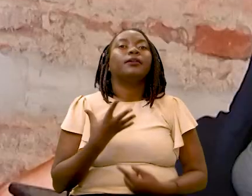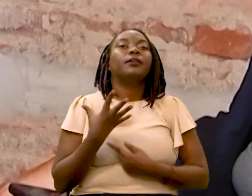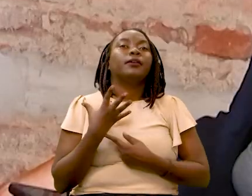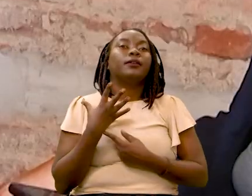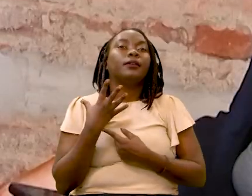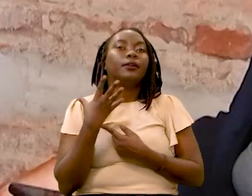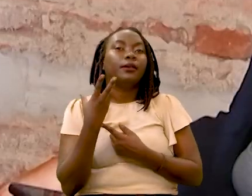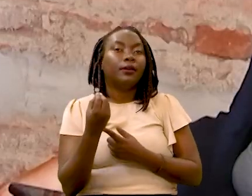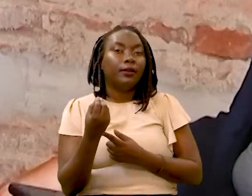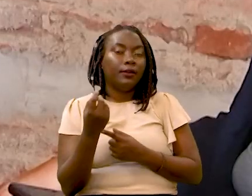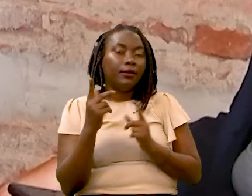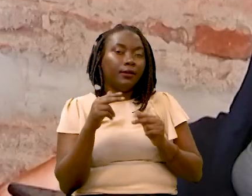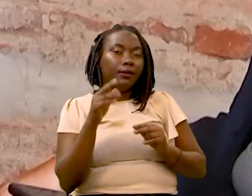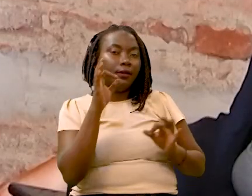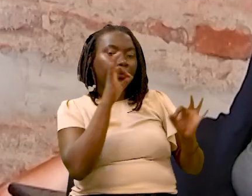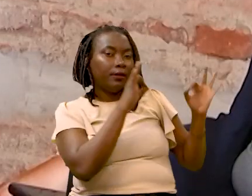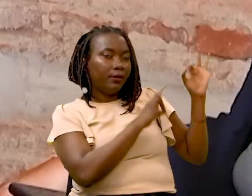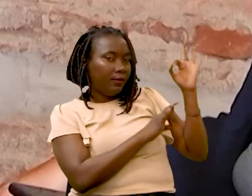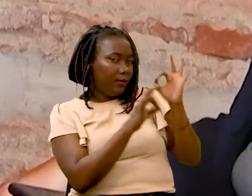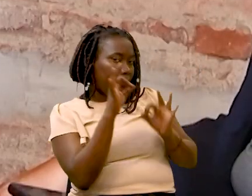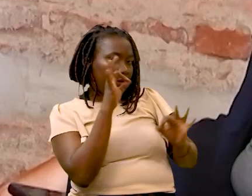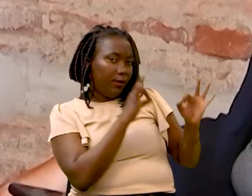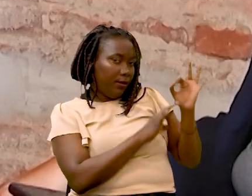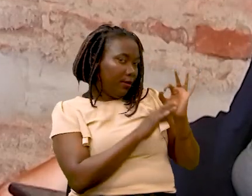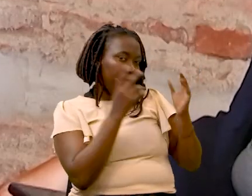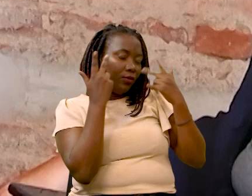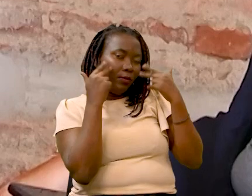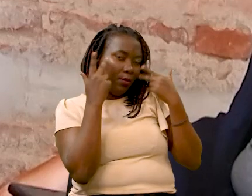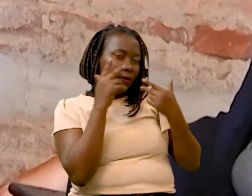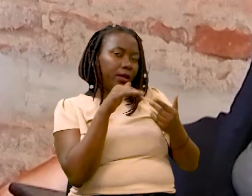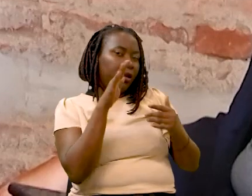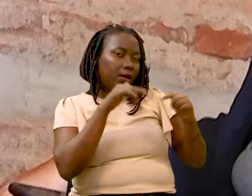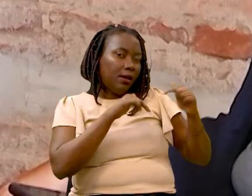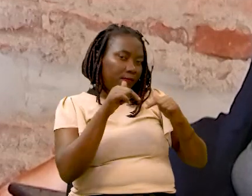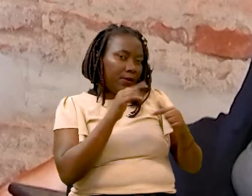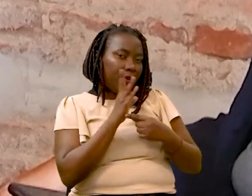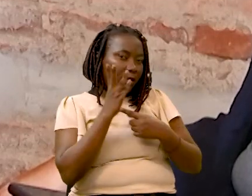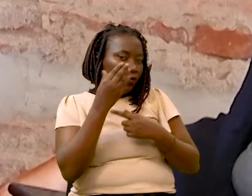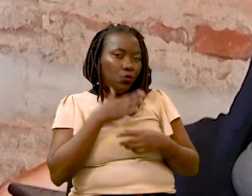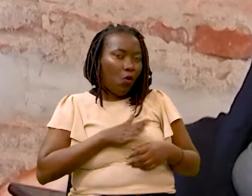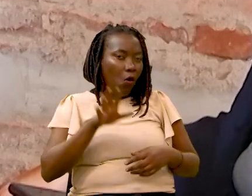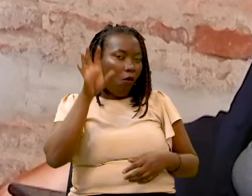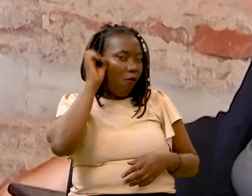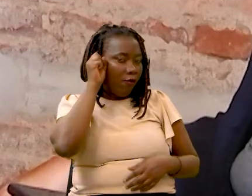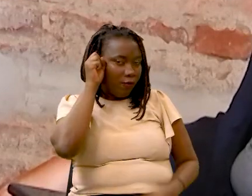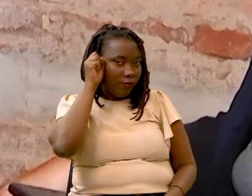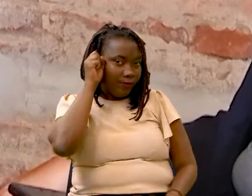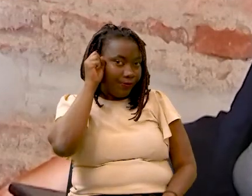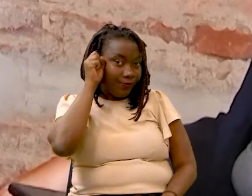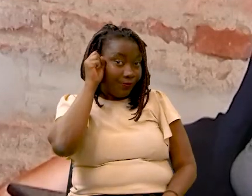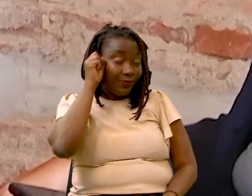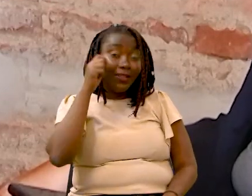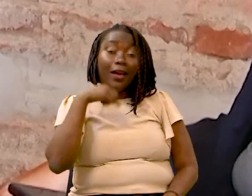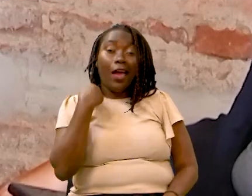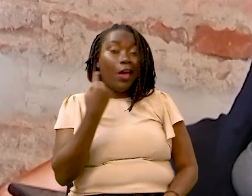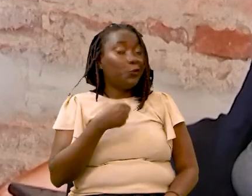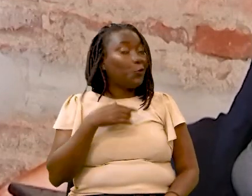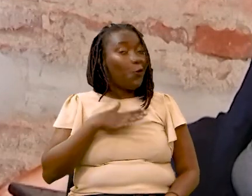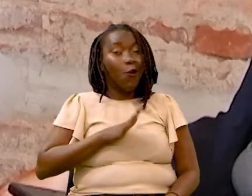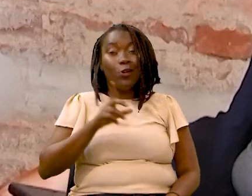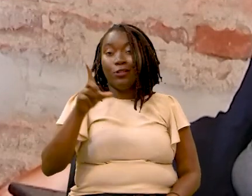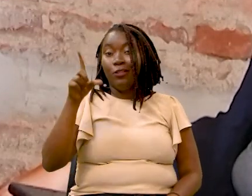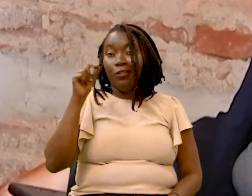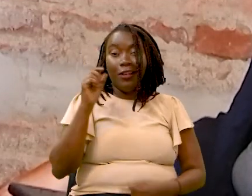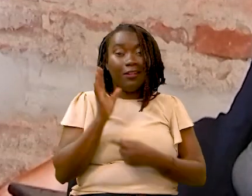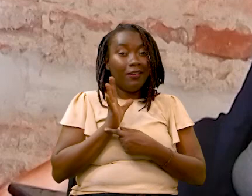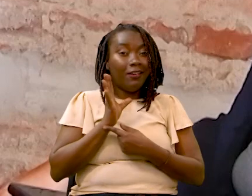a arte como decoração, né? Normalmente quem trabalha com arte não gosta muito de ouvir isso, né? A